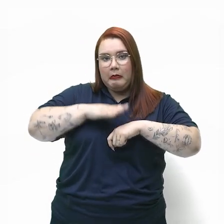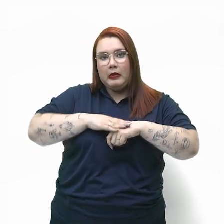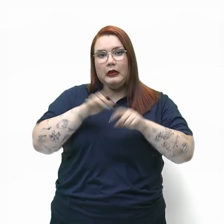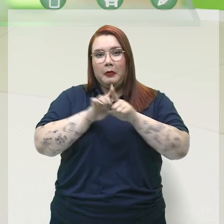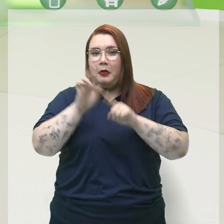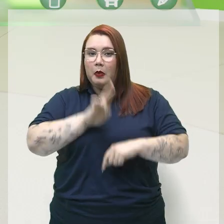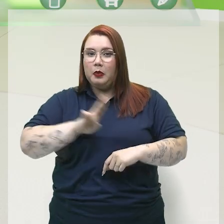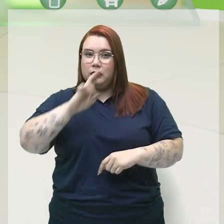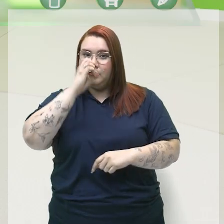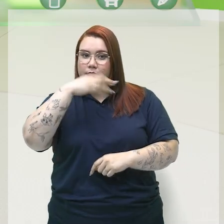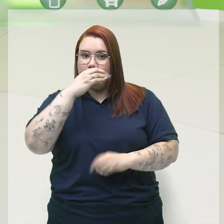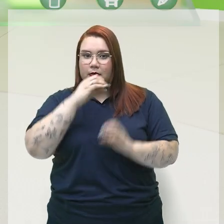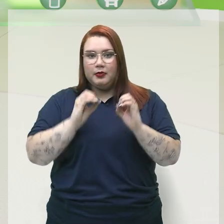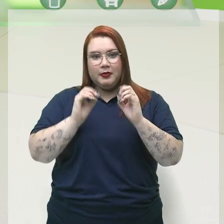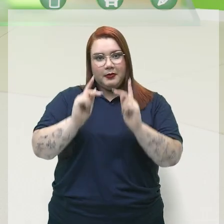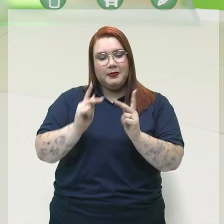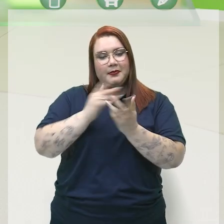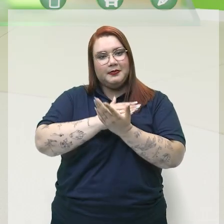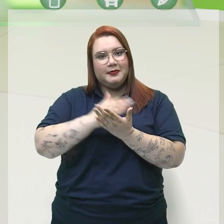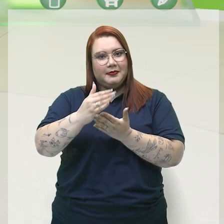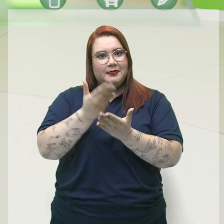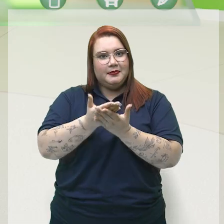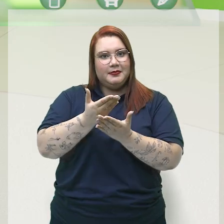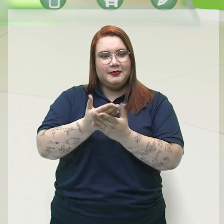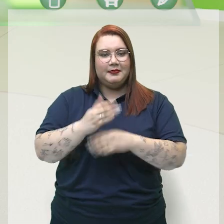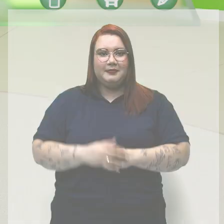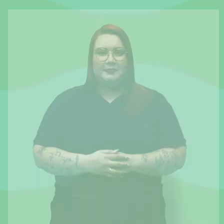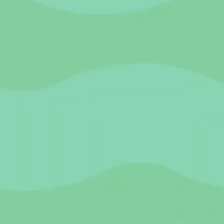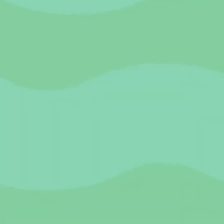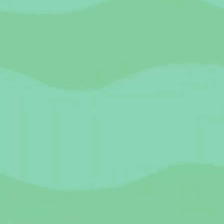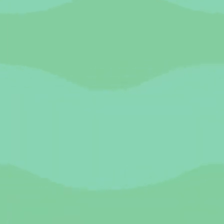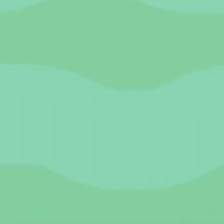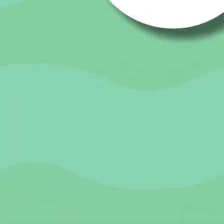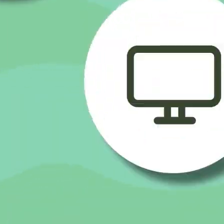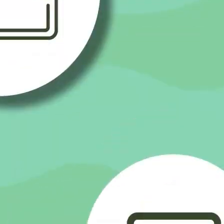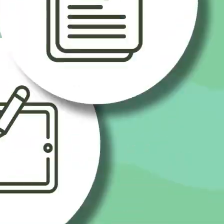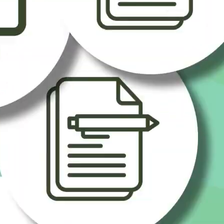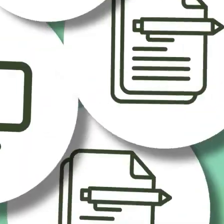de medicamentos. Então, essa é a nossa aula que irá começar agora.